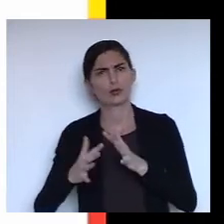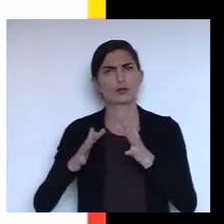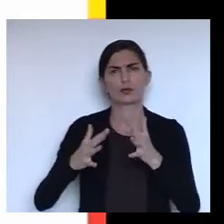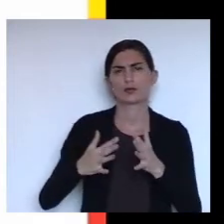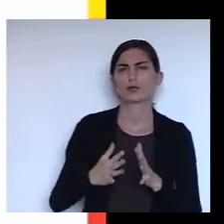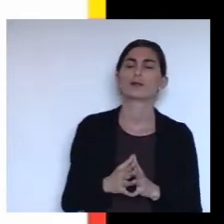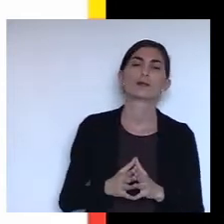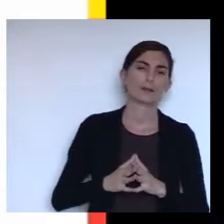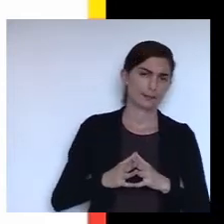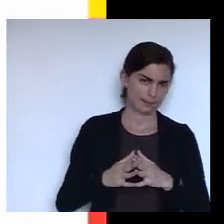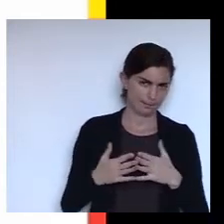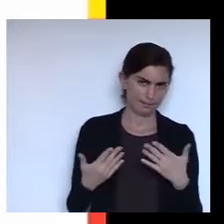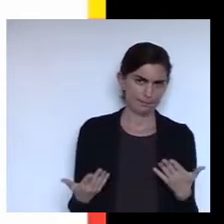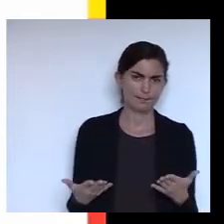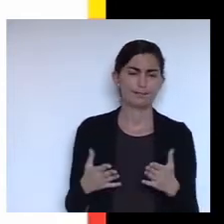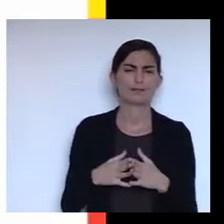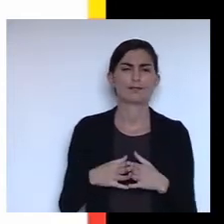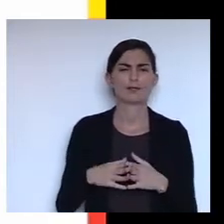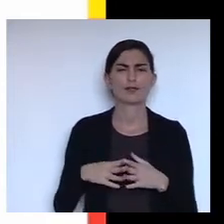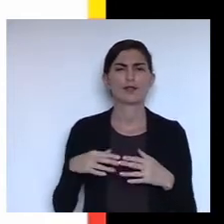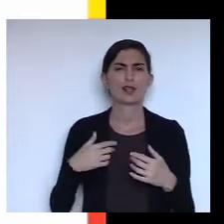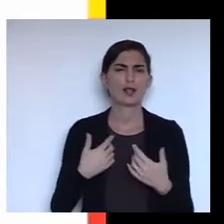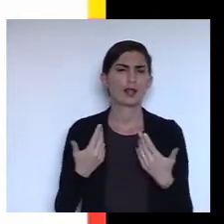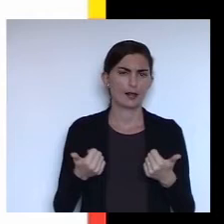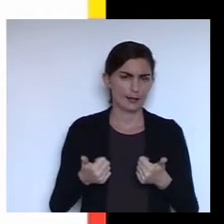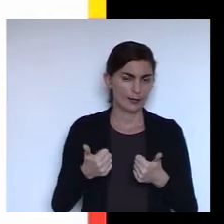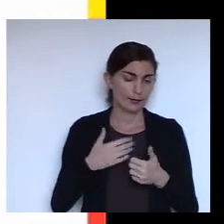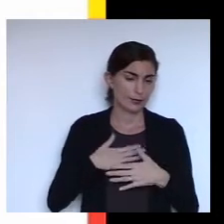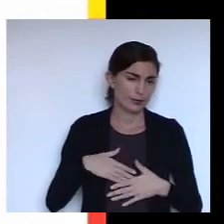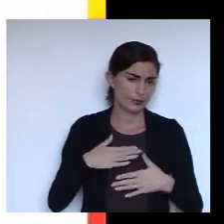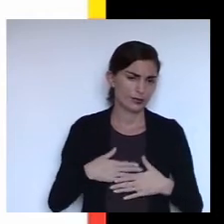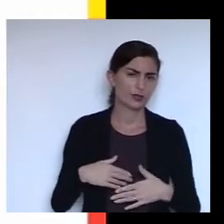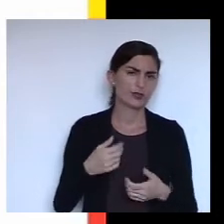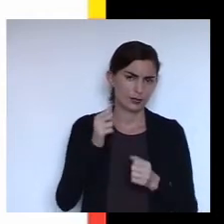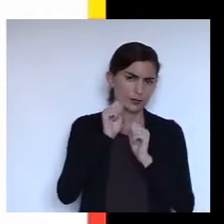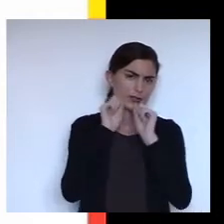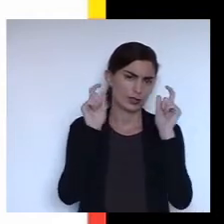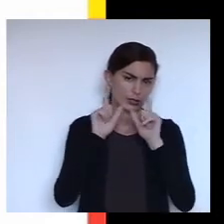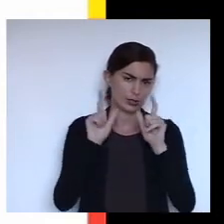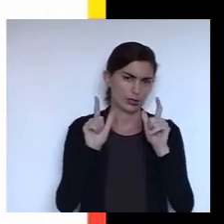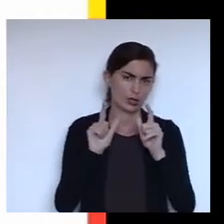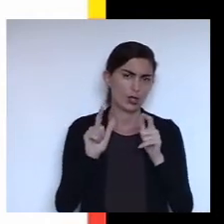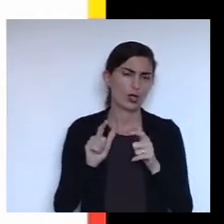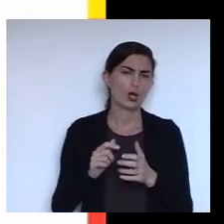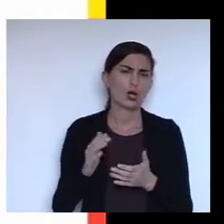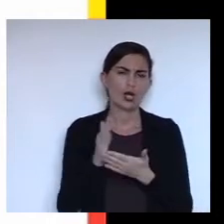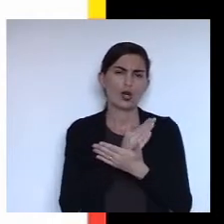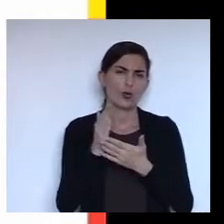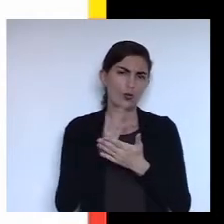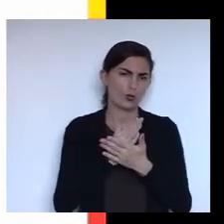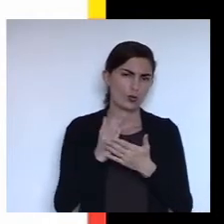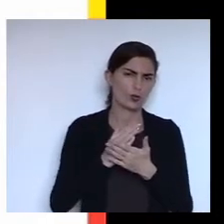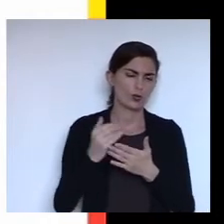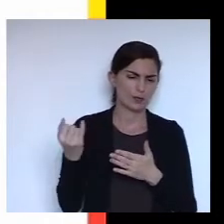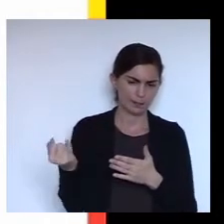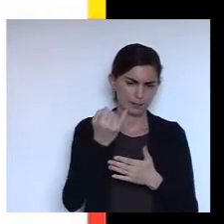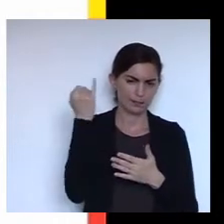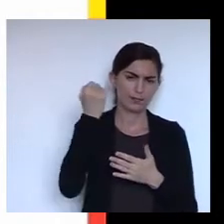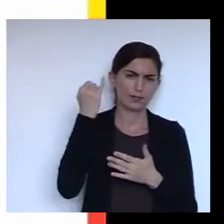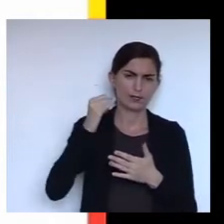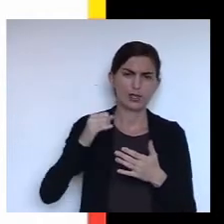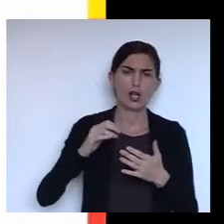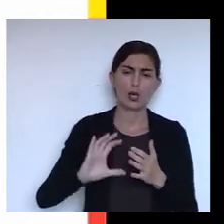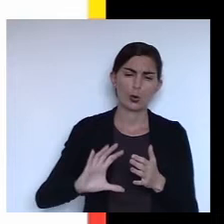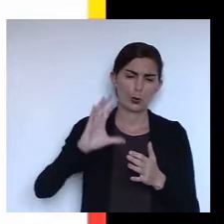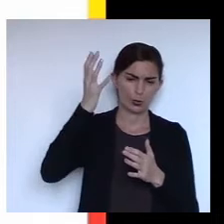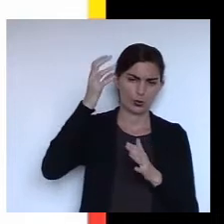historiadores, até o século XV. Tranquilão? Então, ó, fica esperto. Alguns fatores vão levar para essa crise